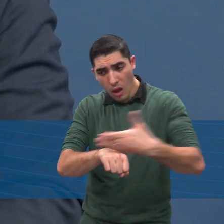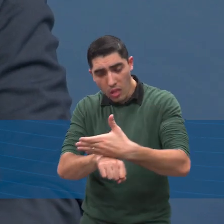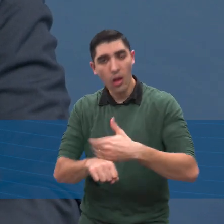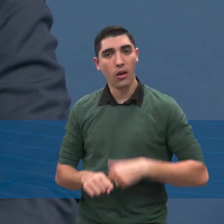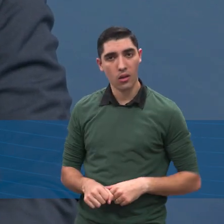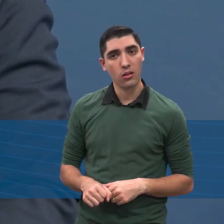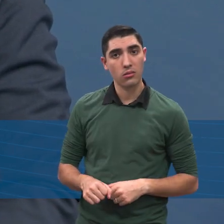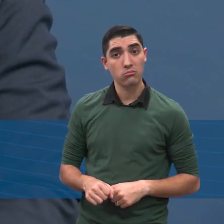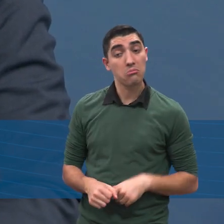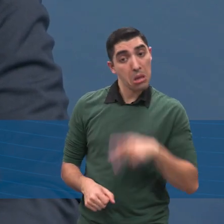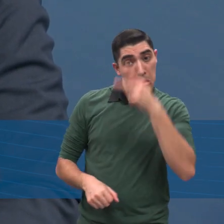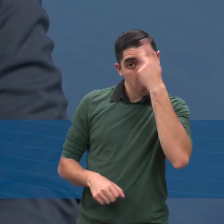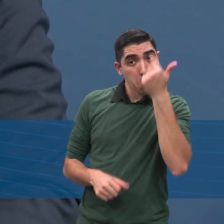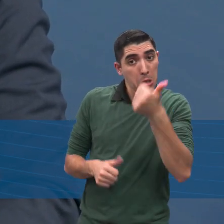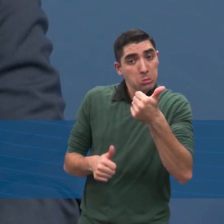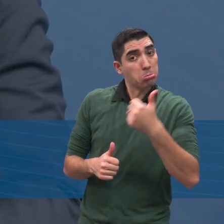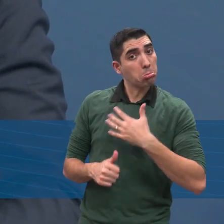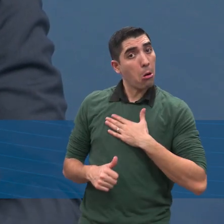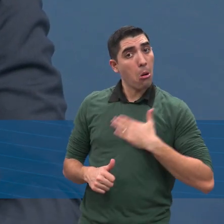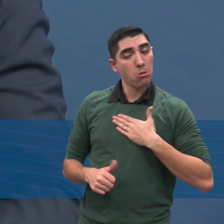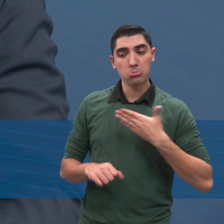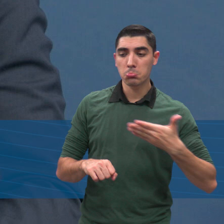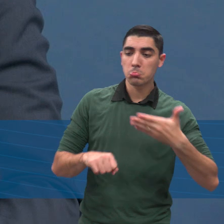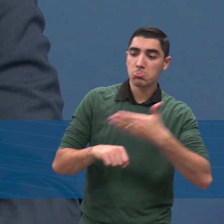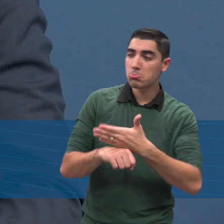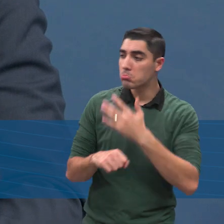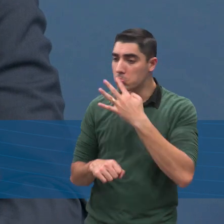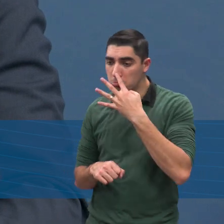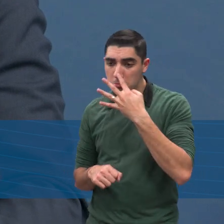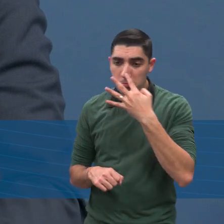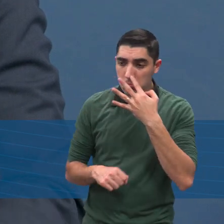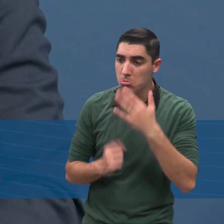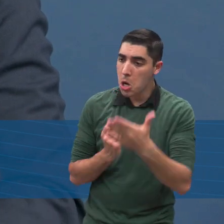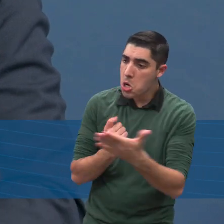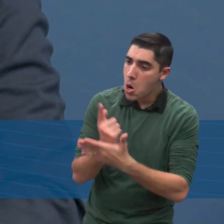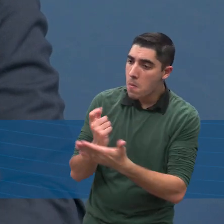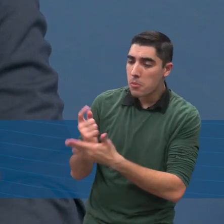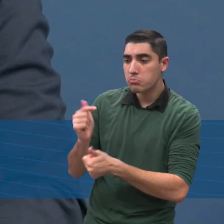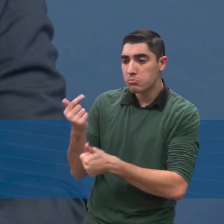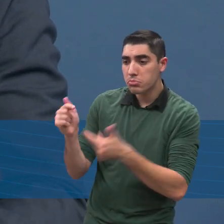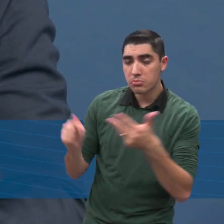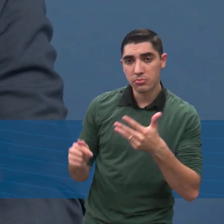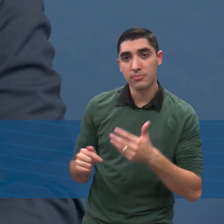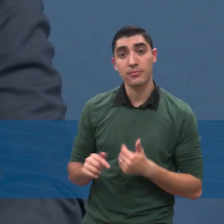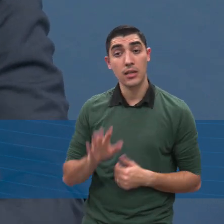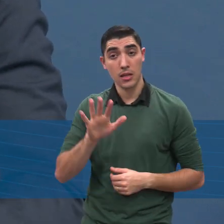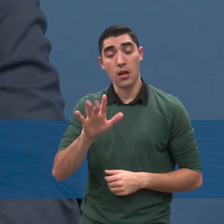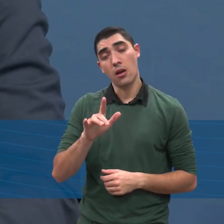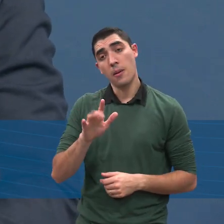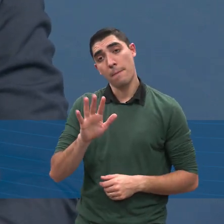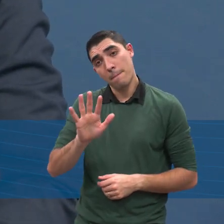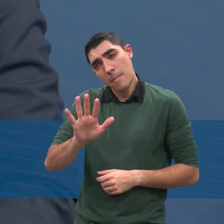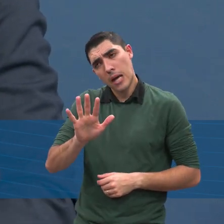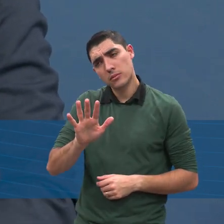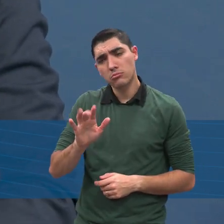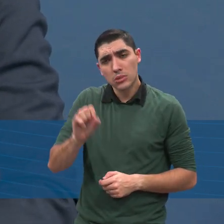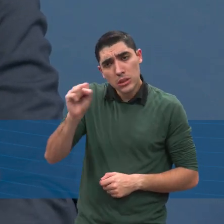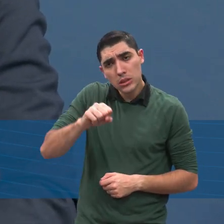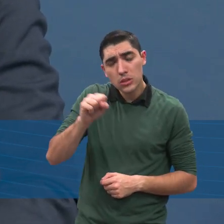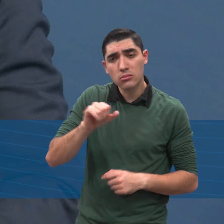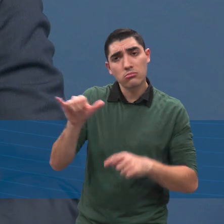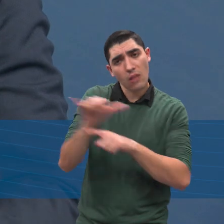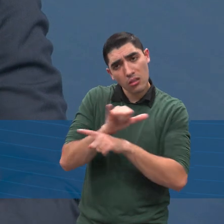pode entrar, né? E as pessoas se comportam nesse ambiente, né? Então, assim, não seria necessário, mas respondendo